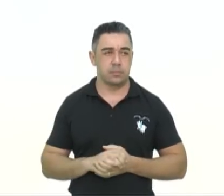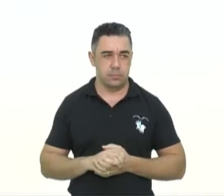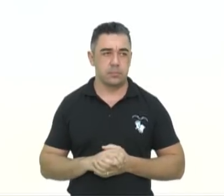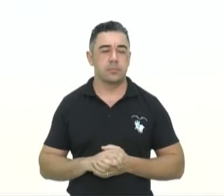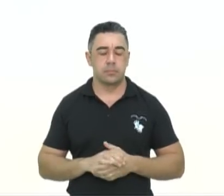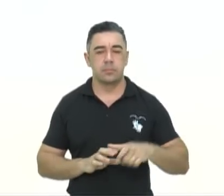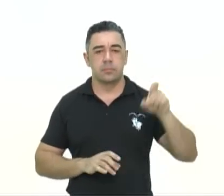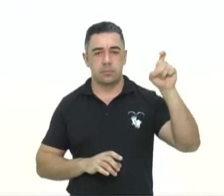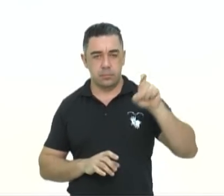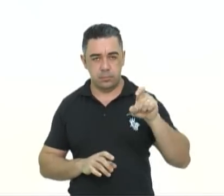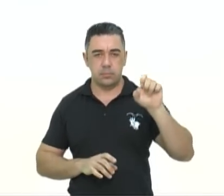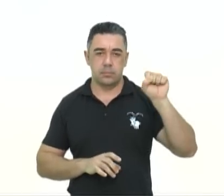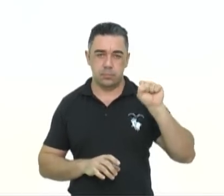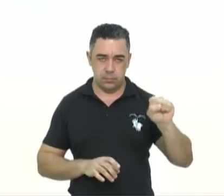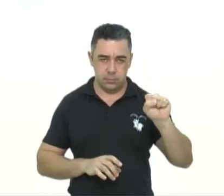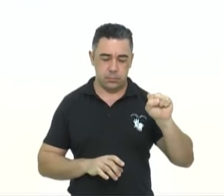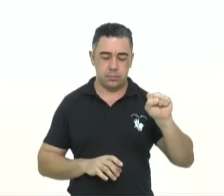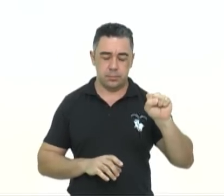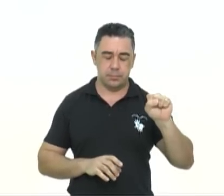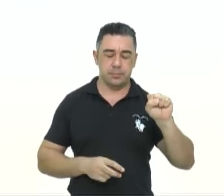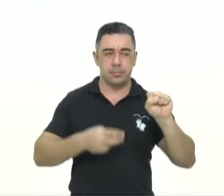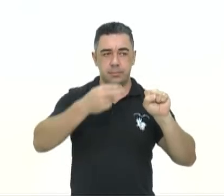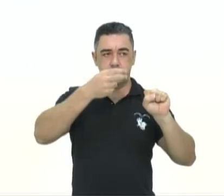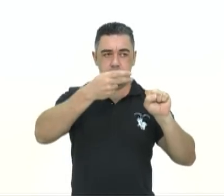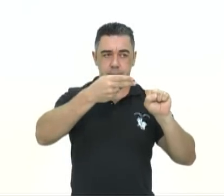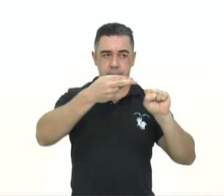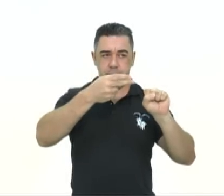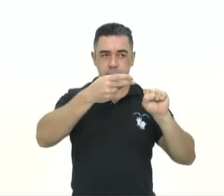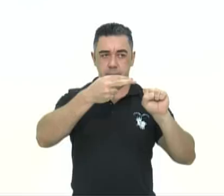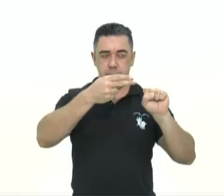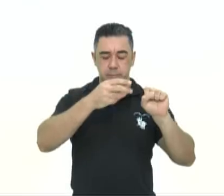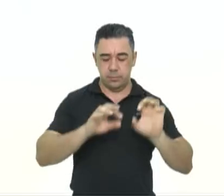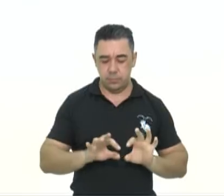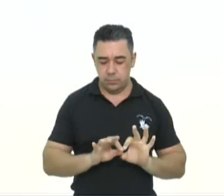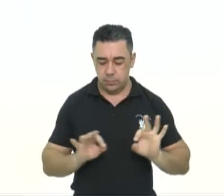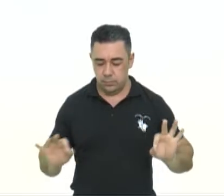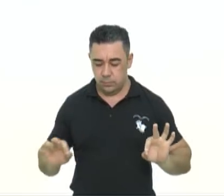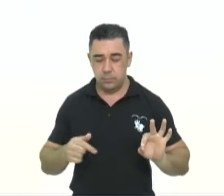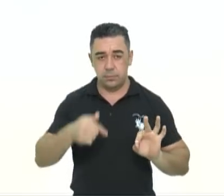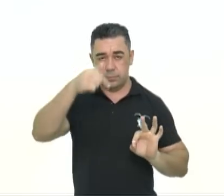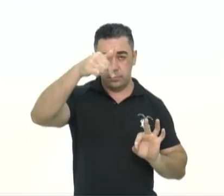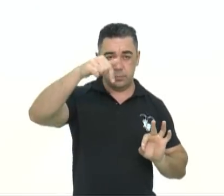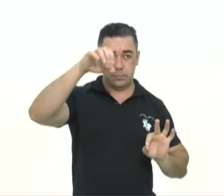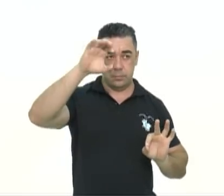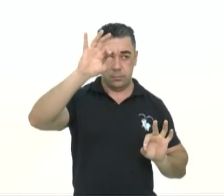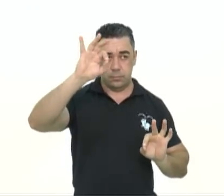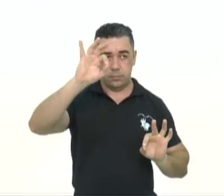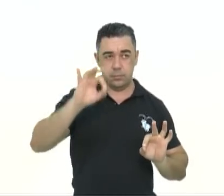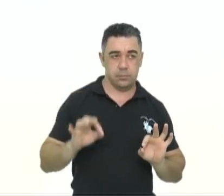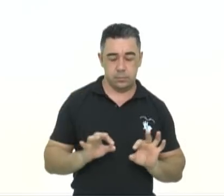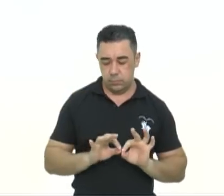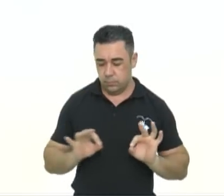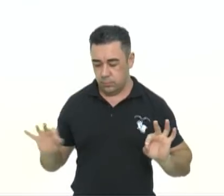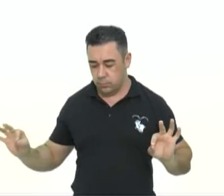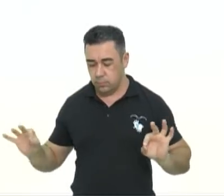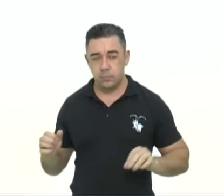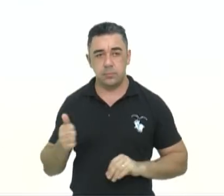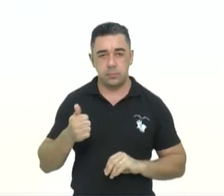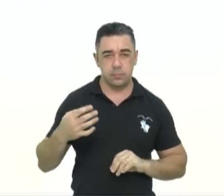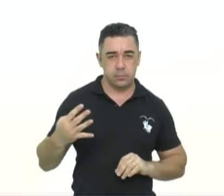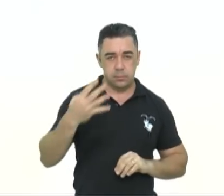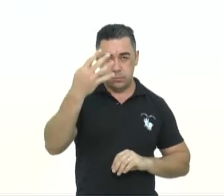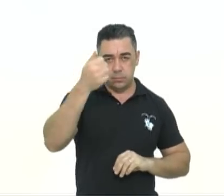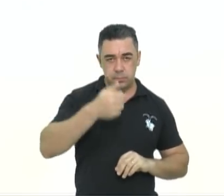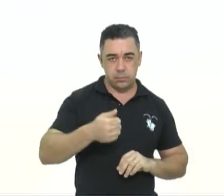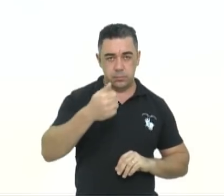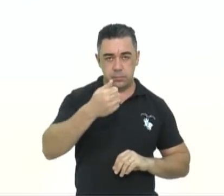estou pegando esses dois lados. Aí, o próximo eu tenho 70 e